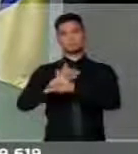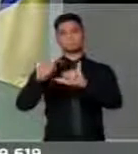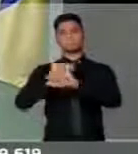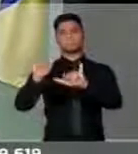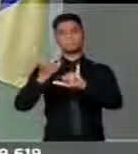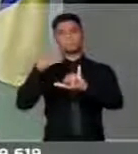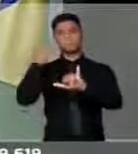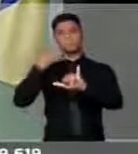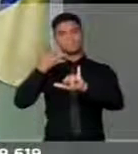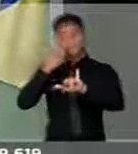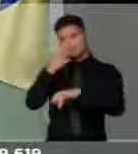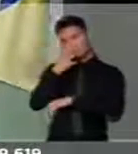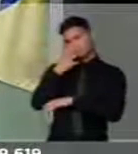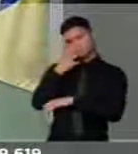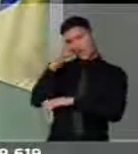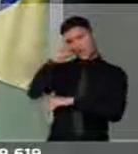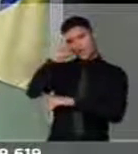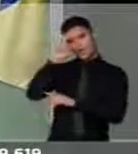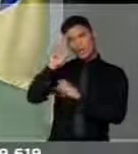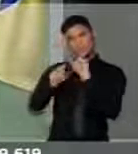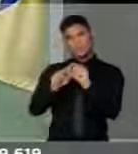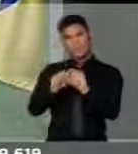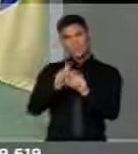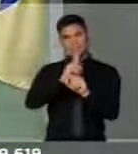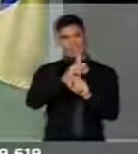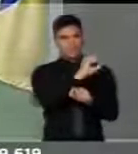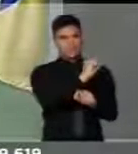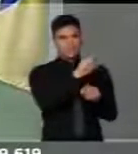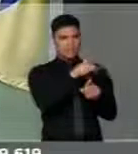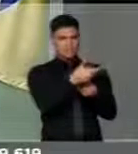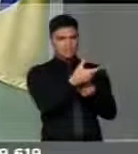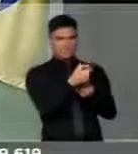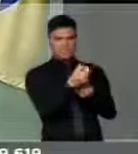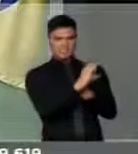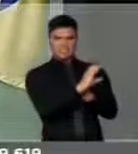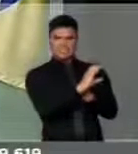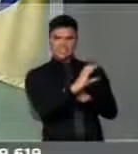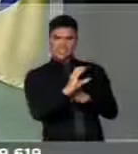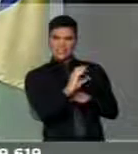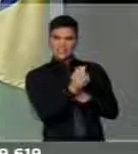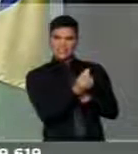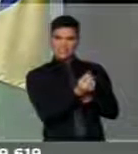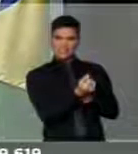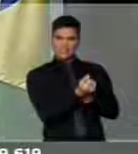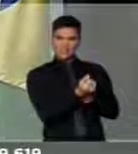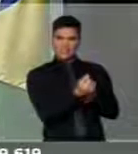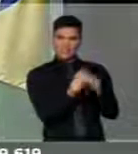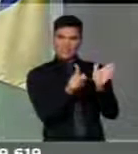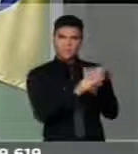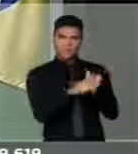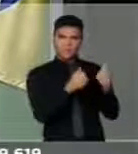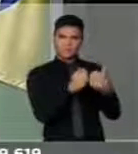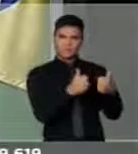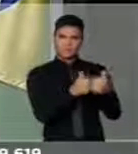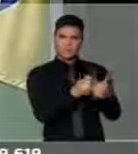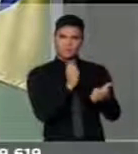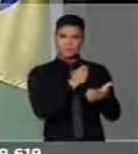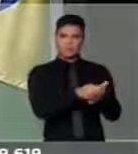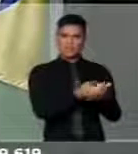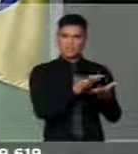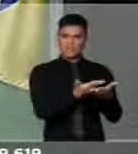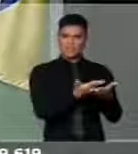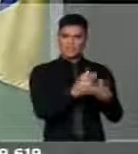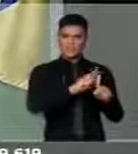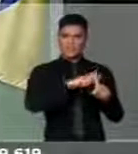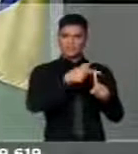dizia: não é pelos 20 centavos. Naquele momento se referia à passagem dos ônibus. Não é apenas